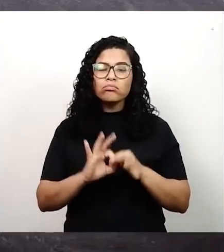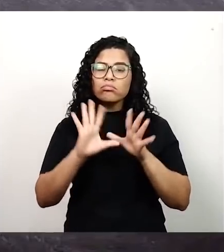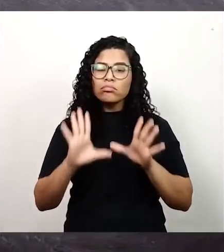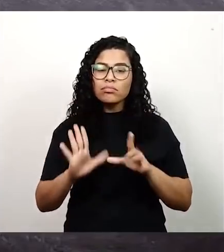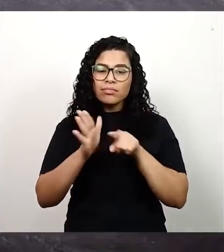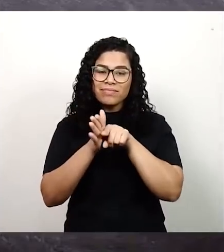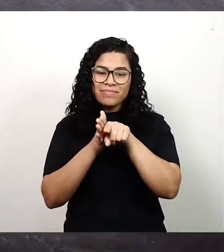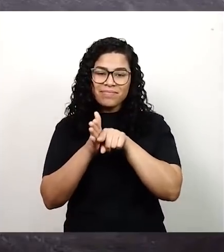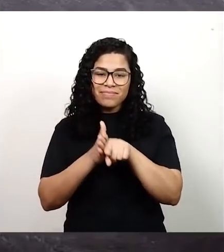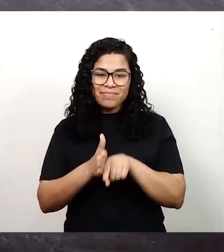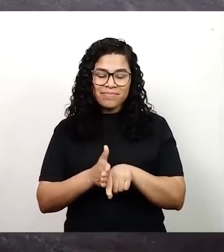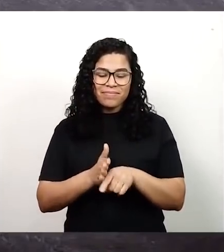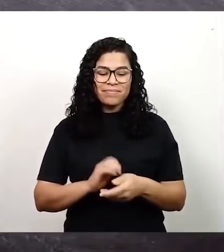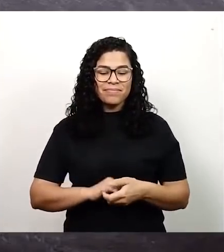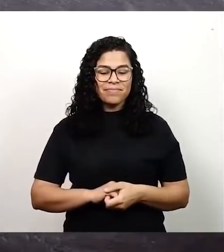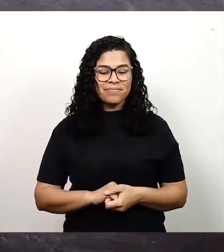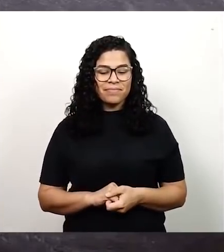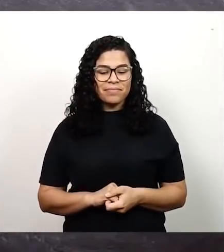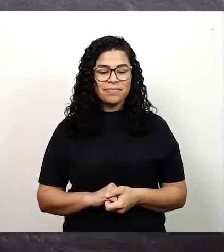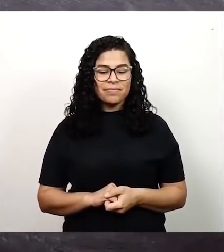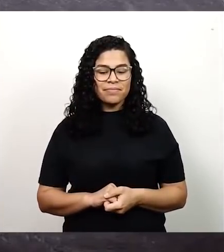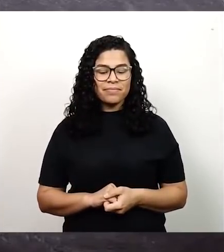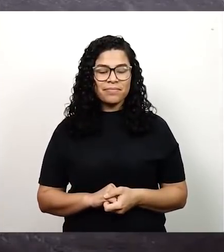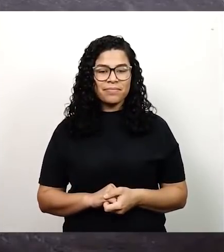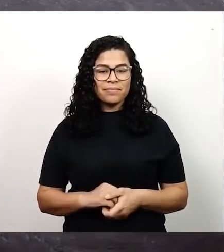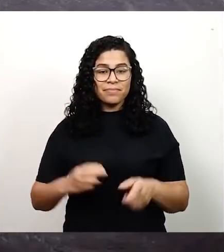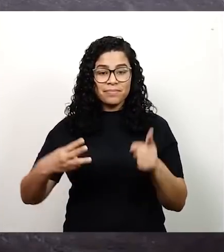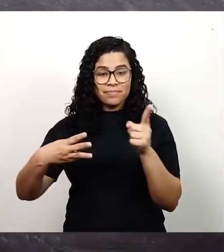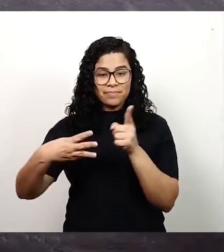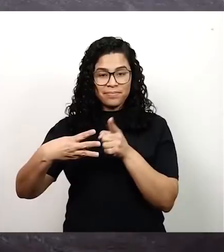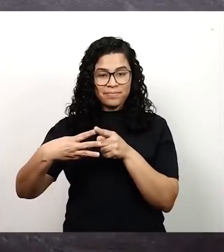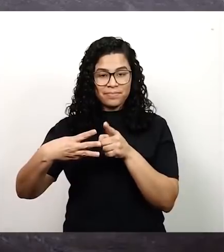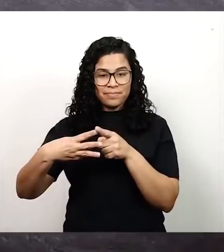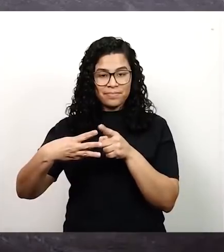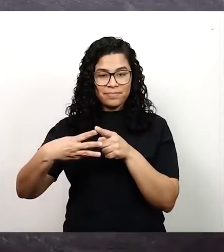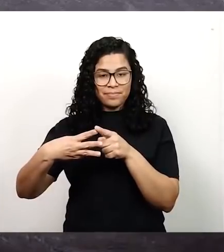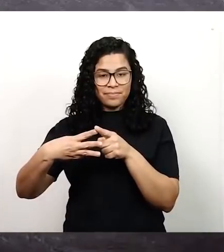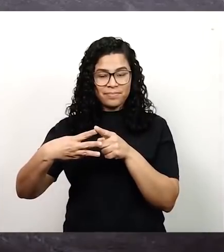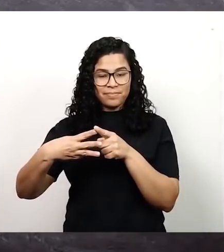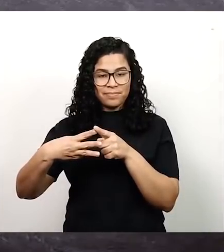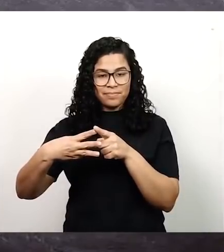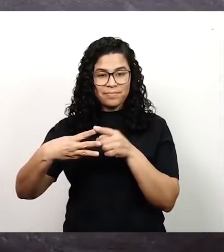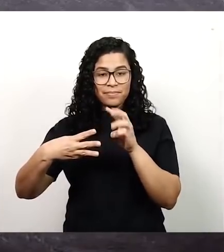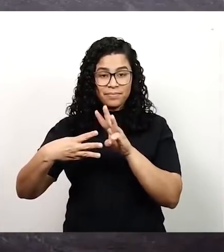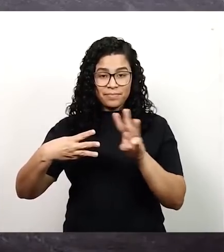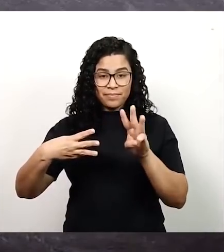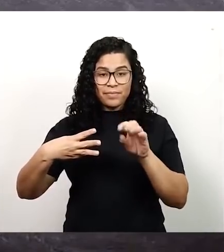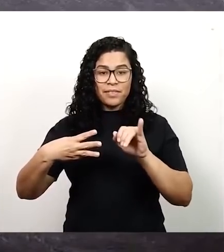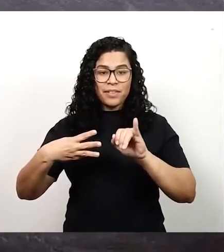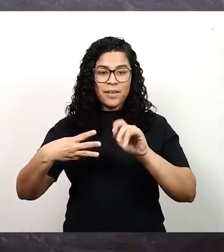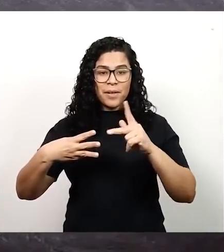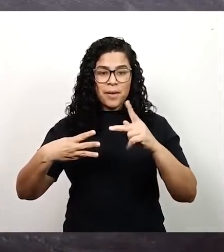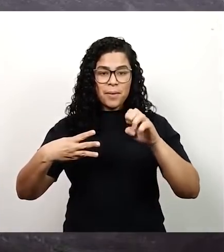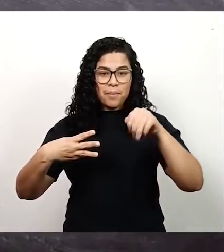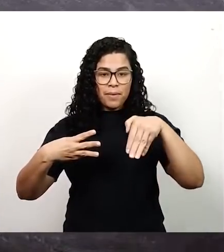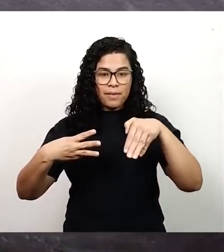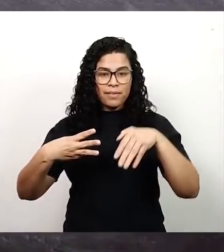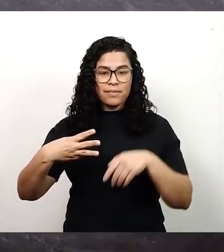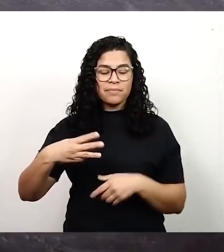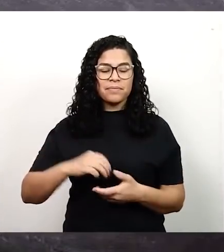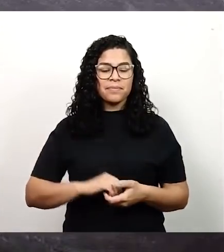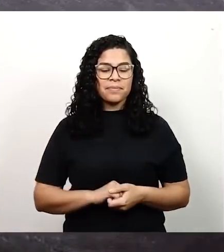pesquisar. Então, nós temos aqui, olha, um deles é pesquisar o site do IPEM, que